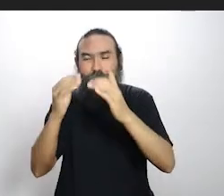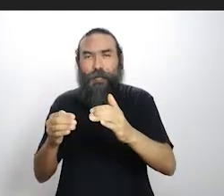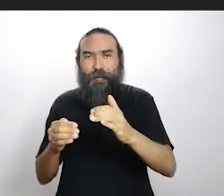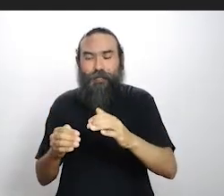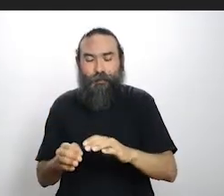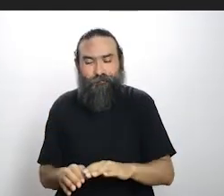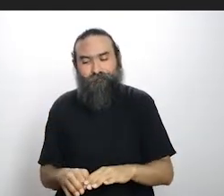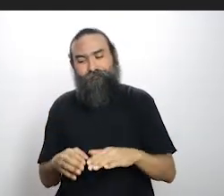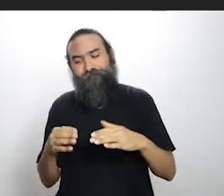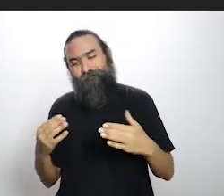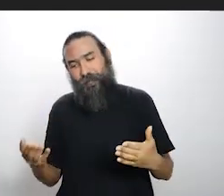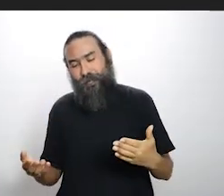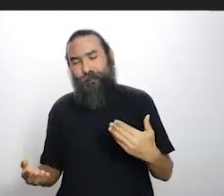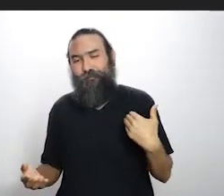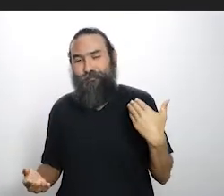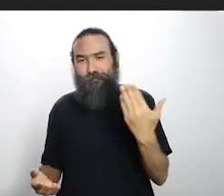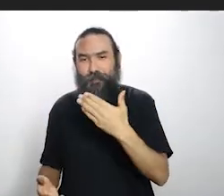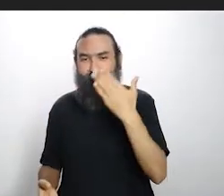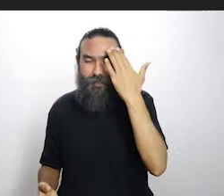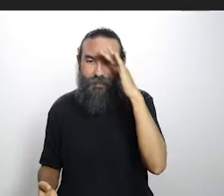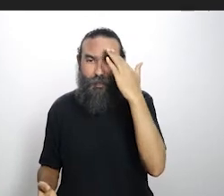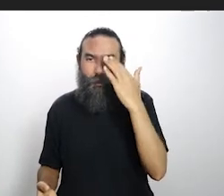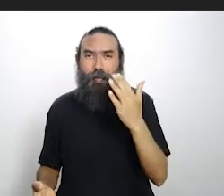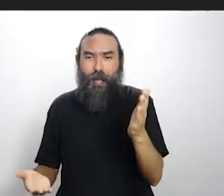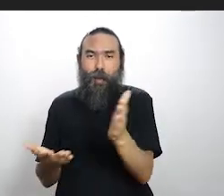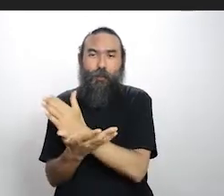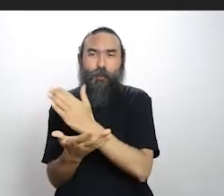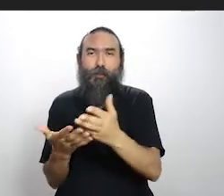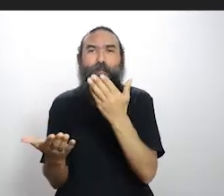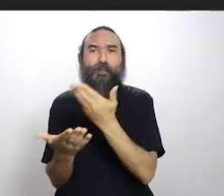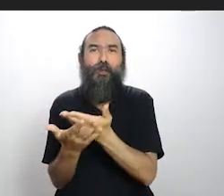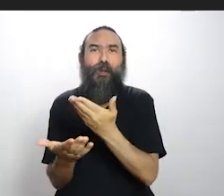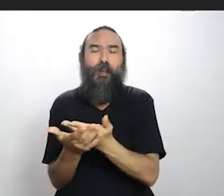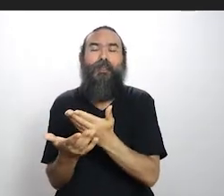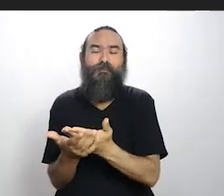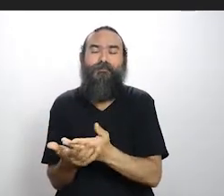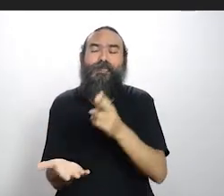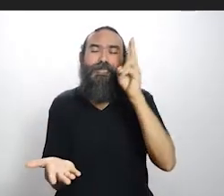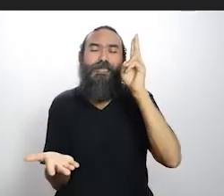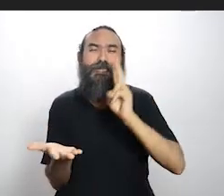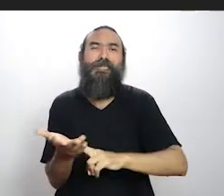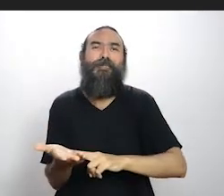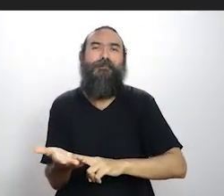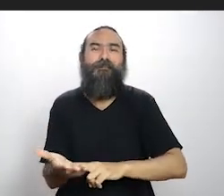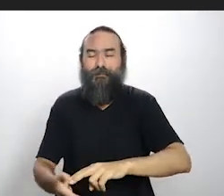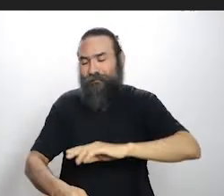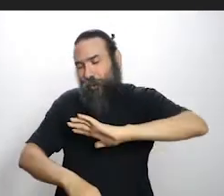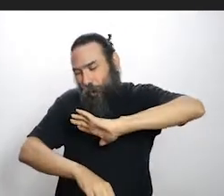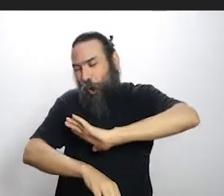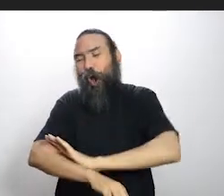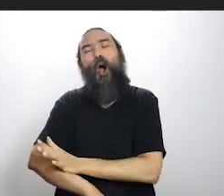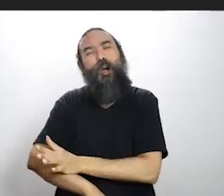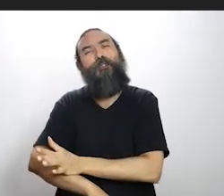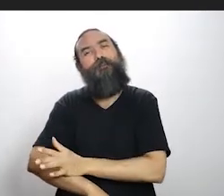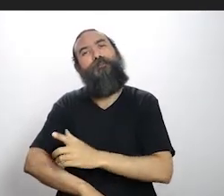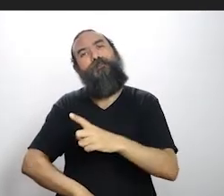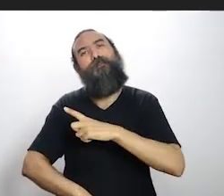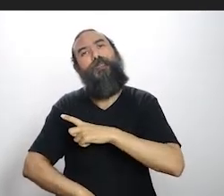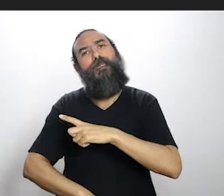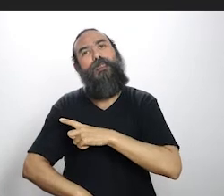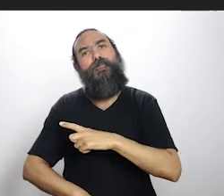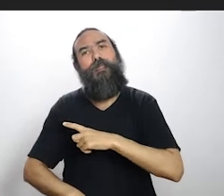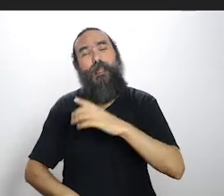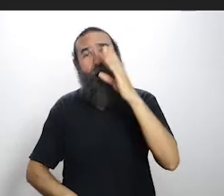incentivam o ódio racial, né? Então, só destacando que racismo no Brasil, ele é crime há mais de 20